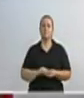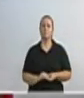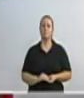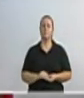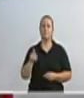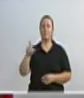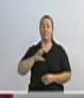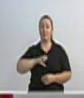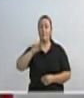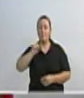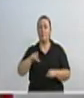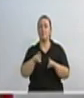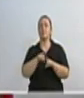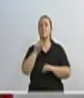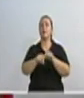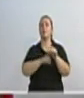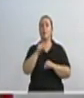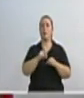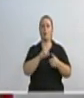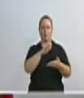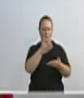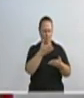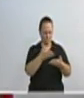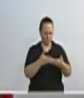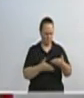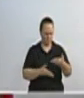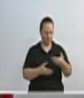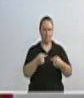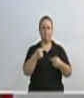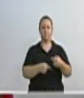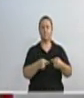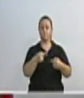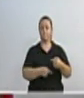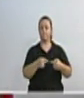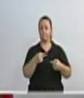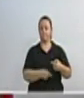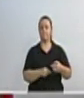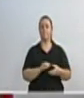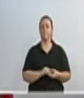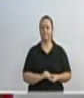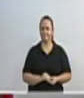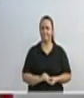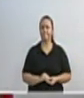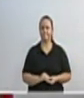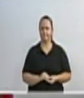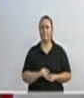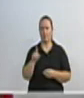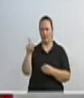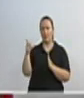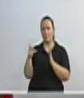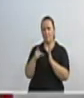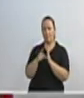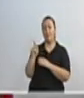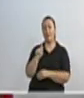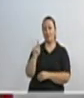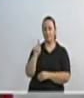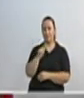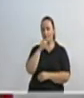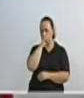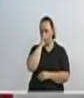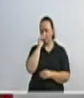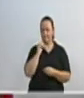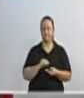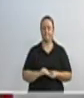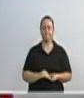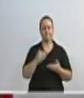indevida. E eu não estou mentindo, porque é só puxar os números do PROCON lá de Gaspar, não precisa nem vir aqui no PROCON de Blumenau. Agradeço